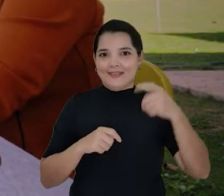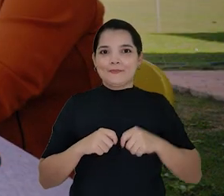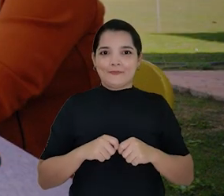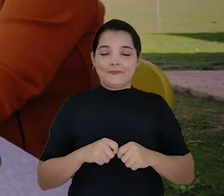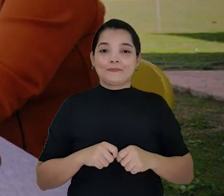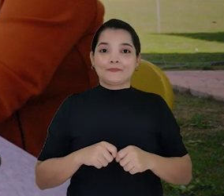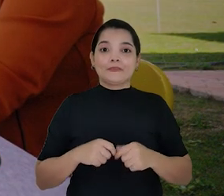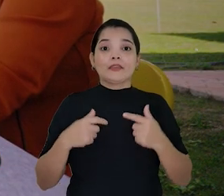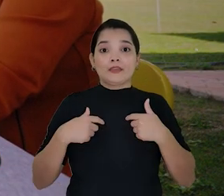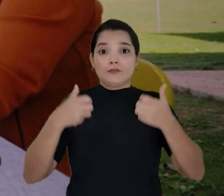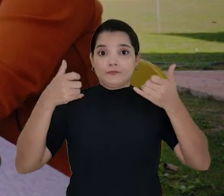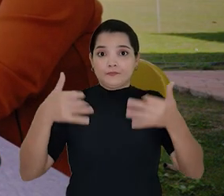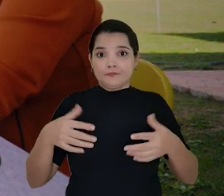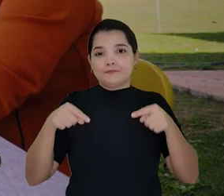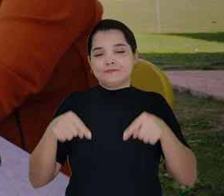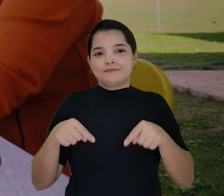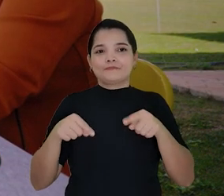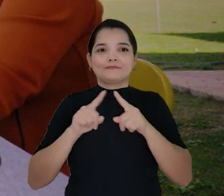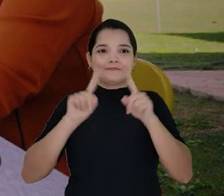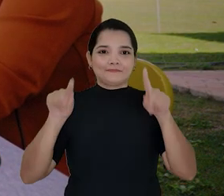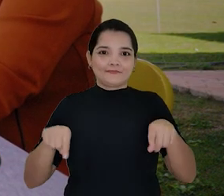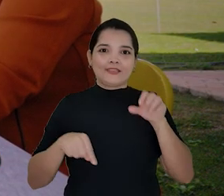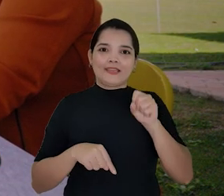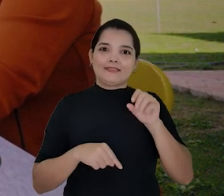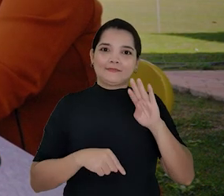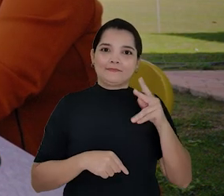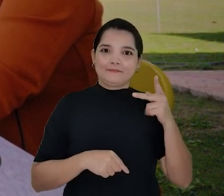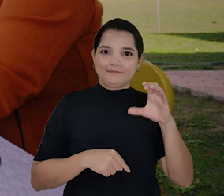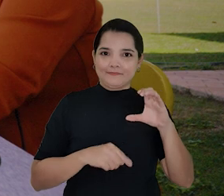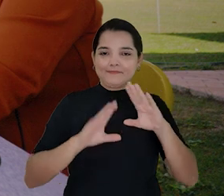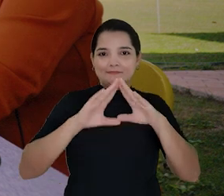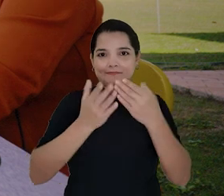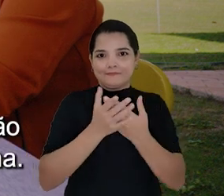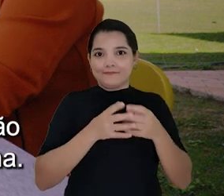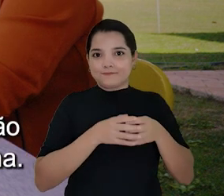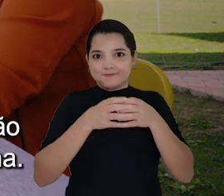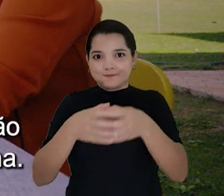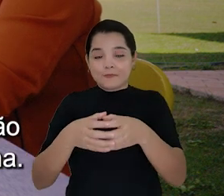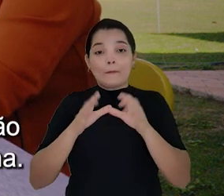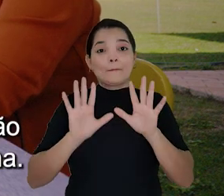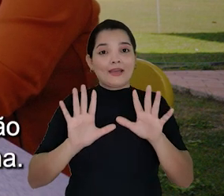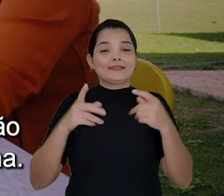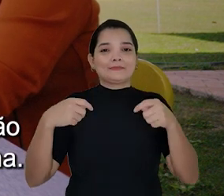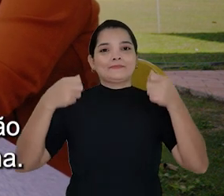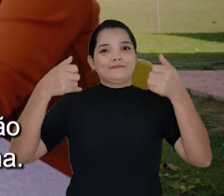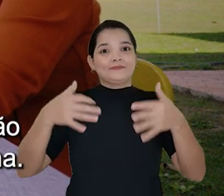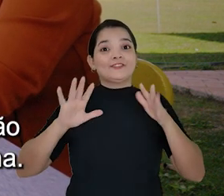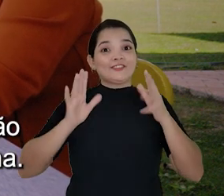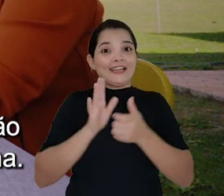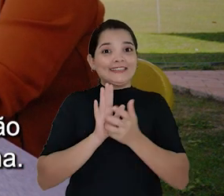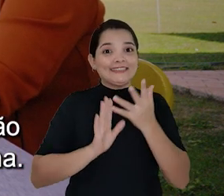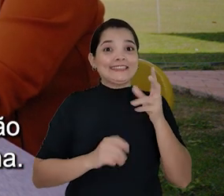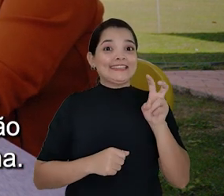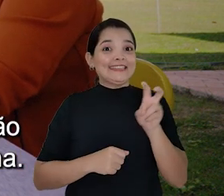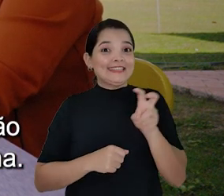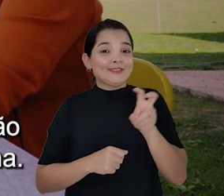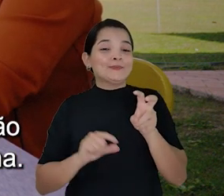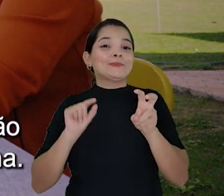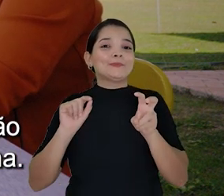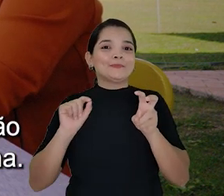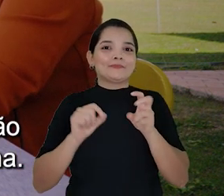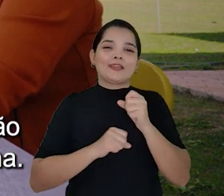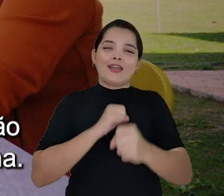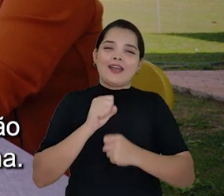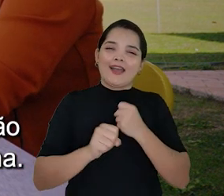eh eu citei o sbpc vai escola Mas é interessante dizer que nós já estamos na quinta edição de uma